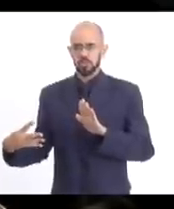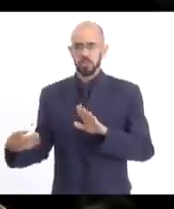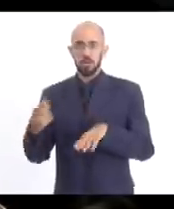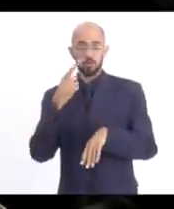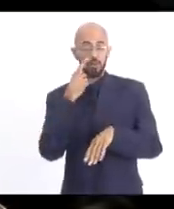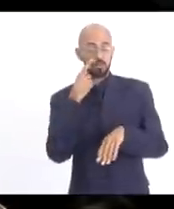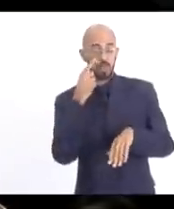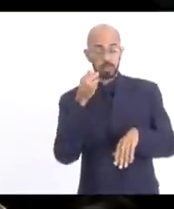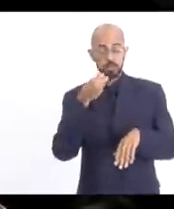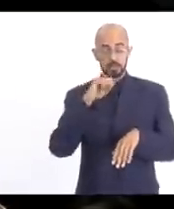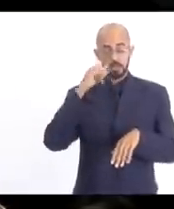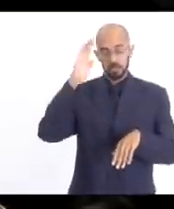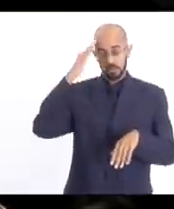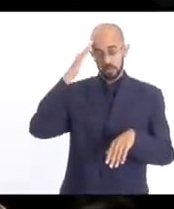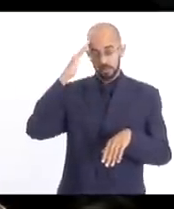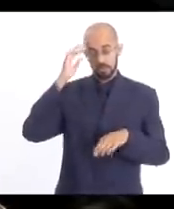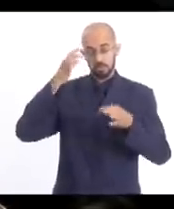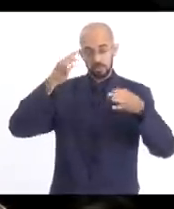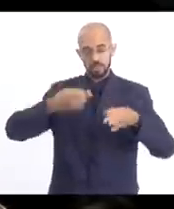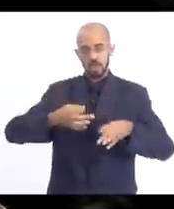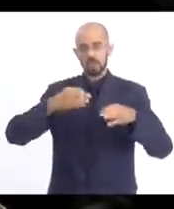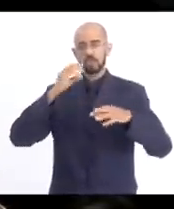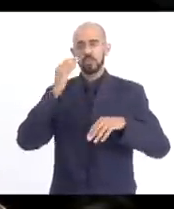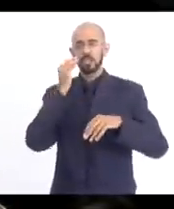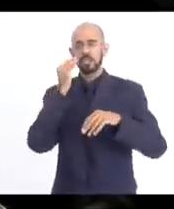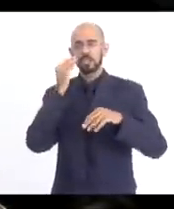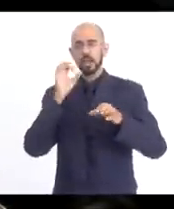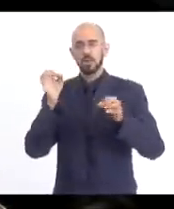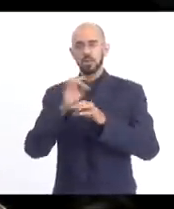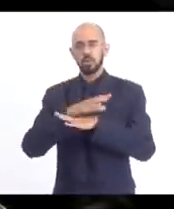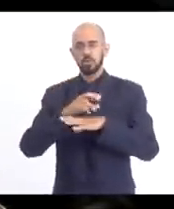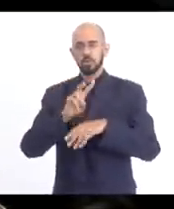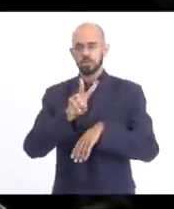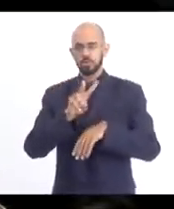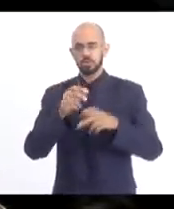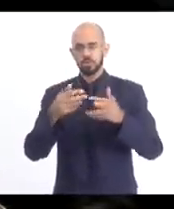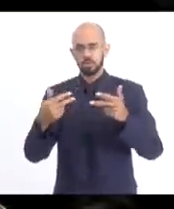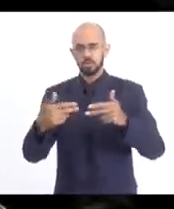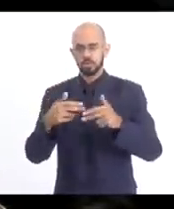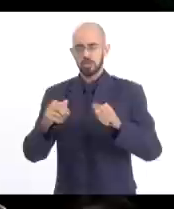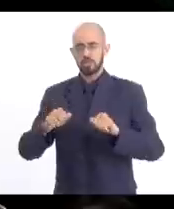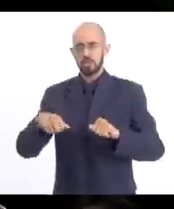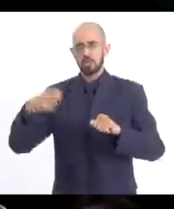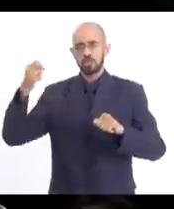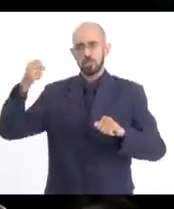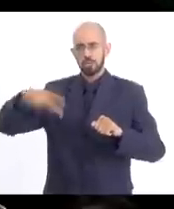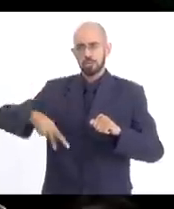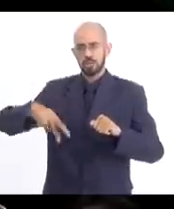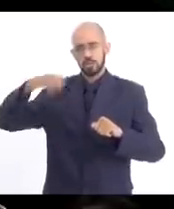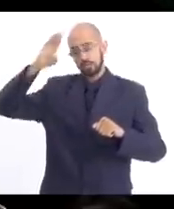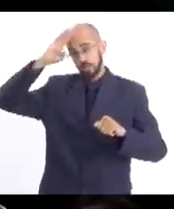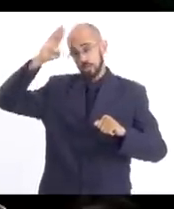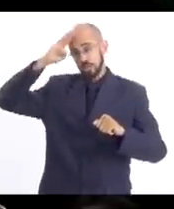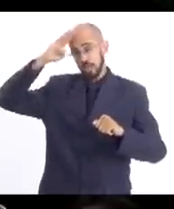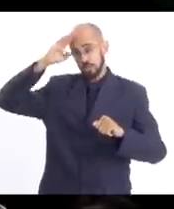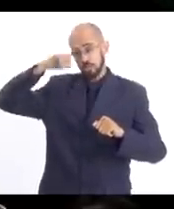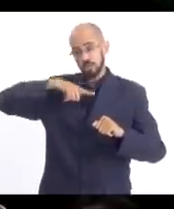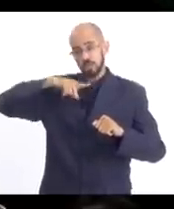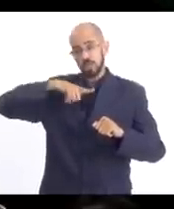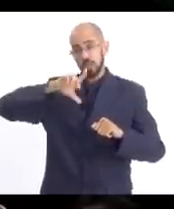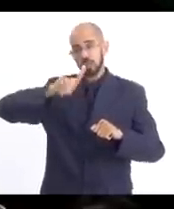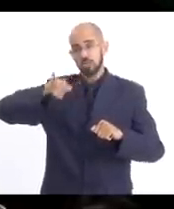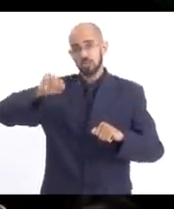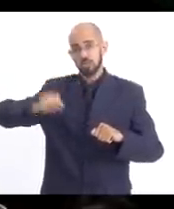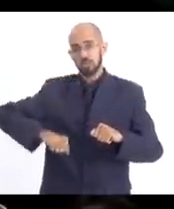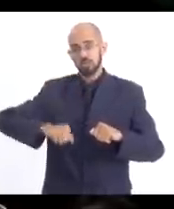entendimento está correto. É isso. Eu vou completar as duas coisas. Para os pensionistas militares que houver a data de efeito